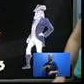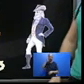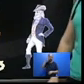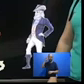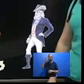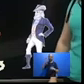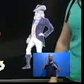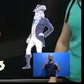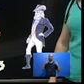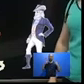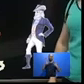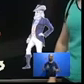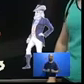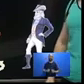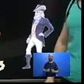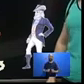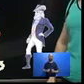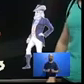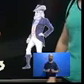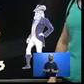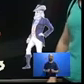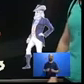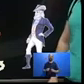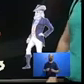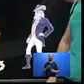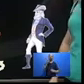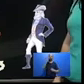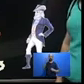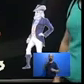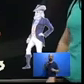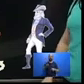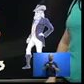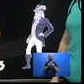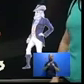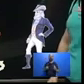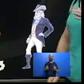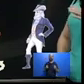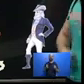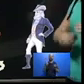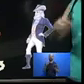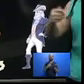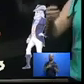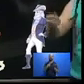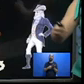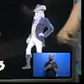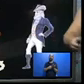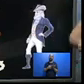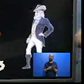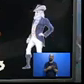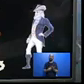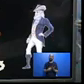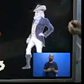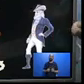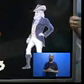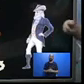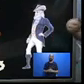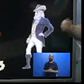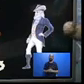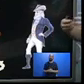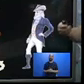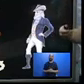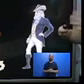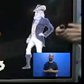depois ainda quebraram o Tratado de Tordesilhas, não respeitaram aquela divisão. Mas aí também tem